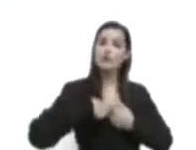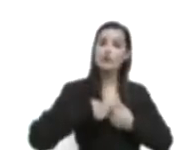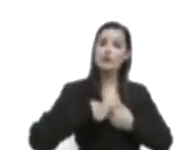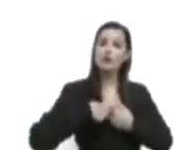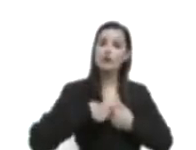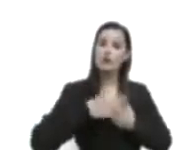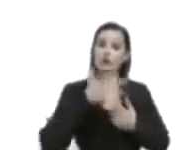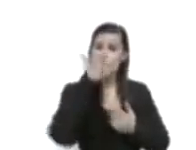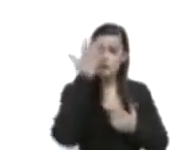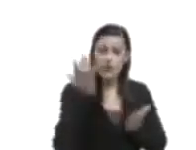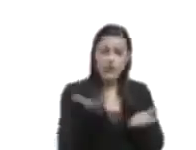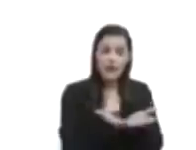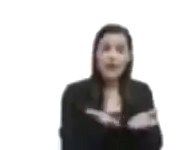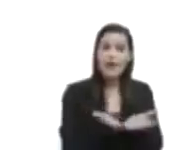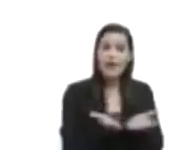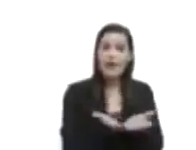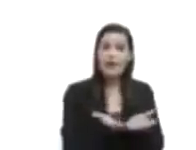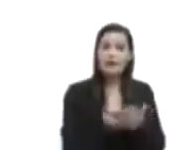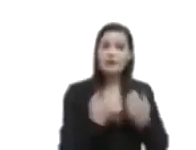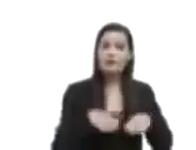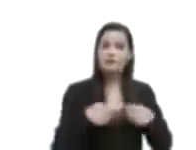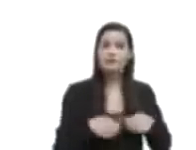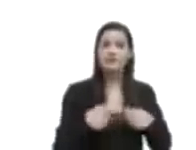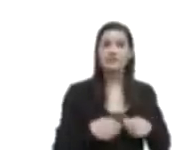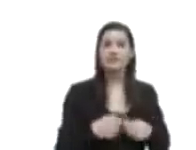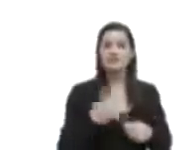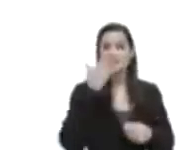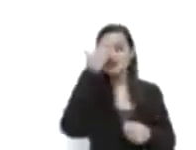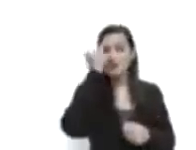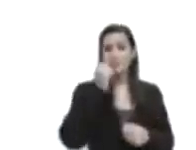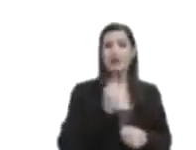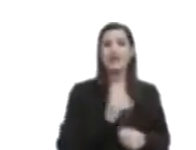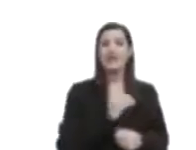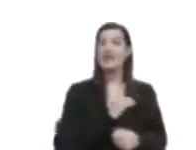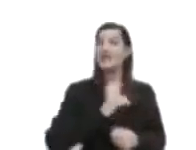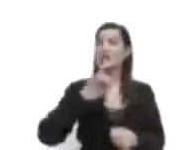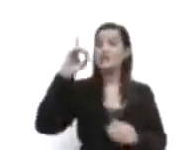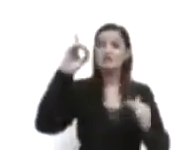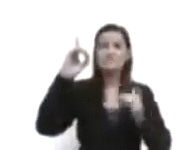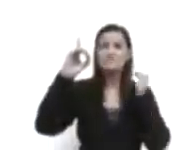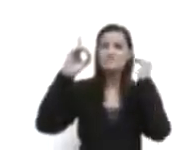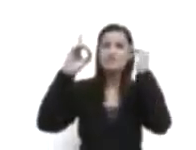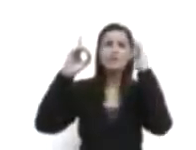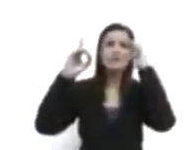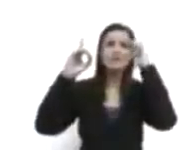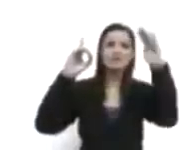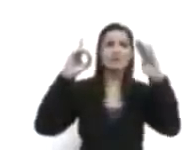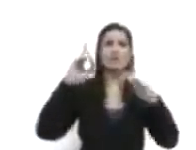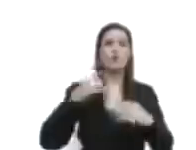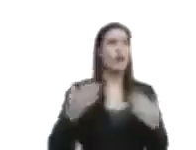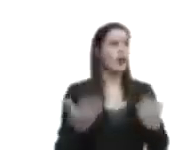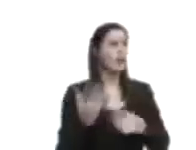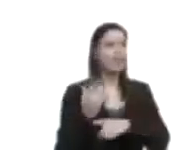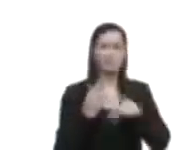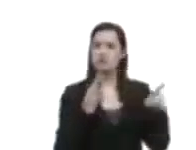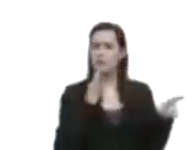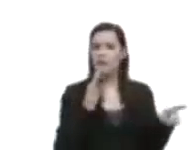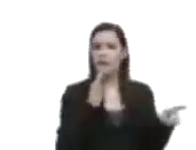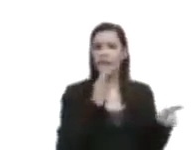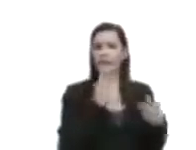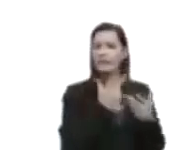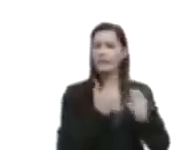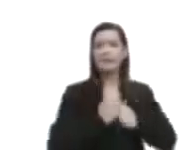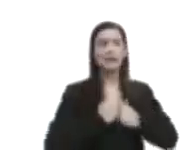cristão precisa ter Deus em alta conta. Está cheio de herói agora, né? Cheio de vingadores, cheio de